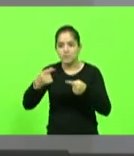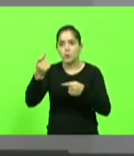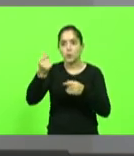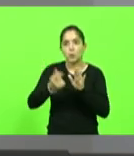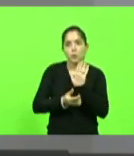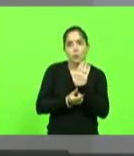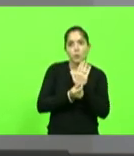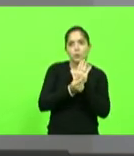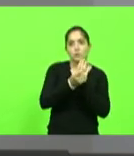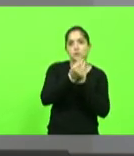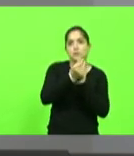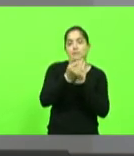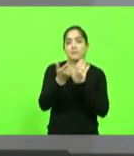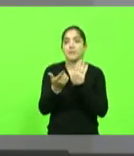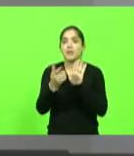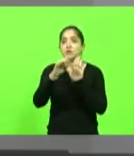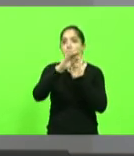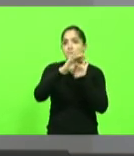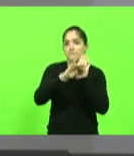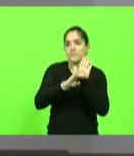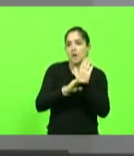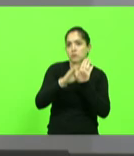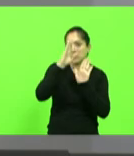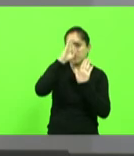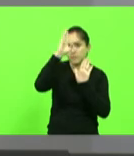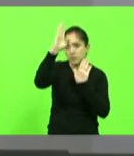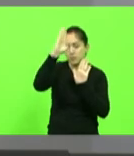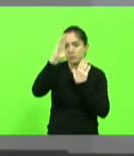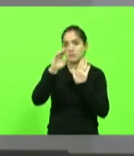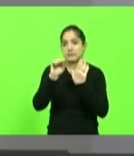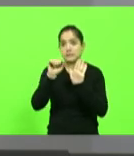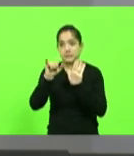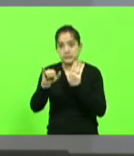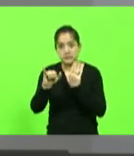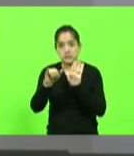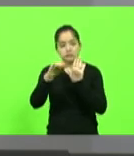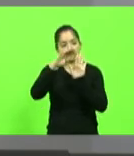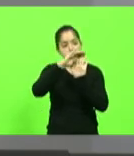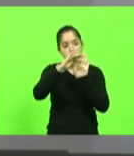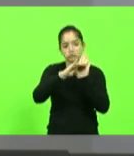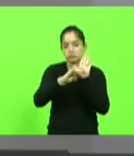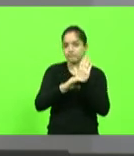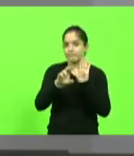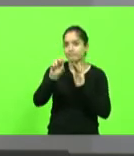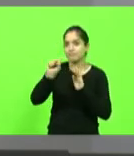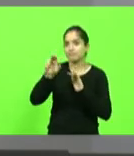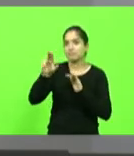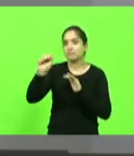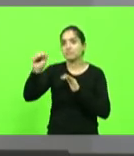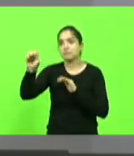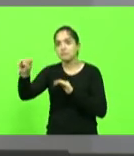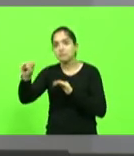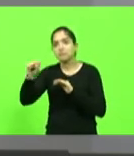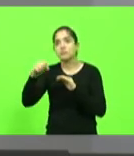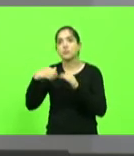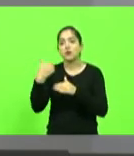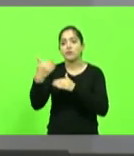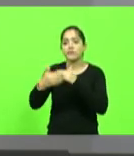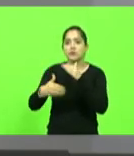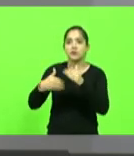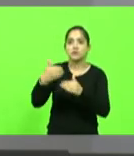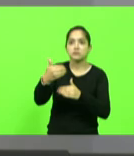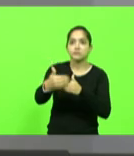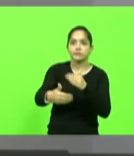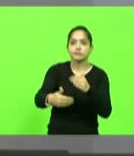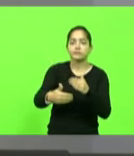né? De pauta prioritária. E, se nós não pautarmos o SUAS vai ficando para trás.